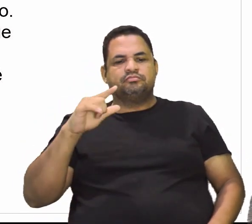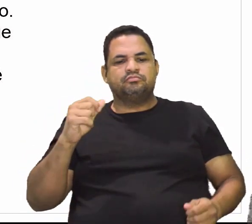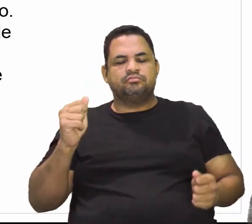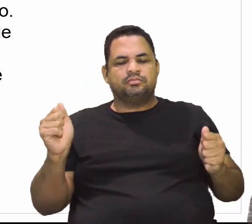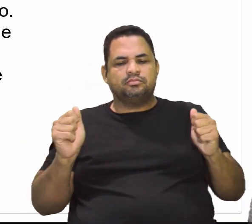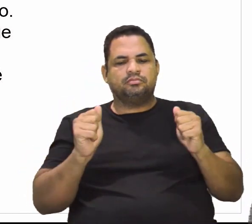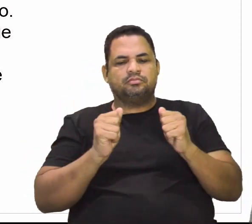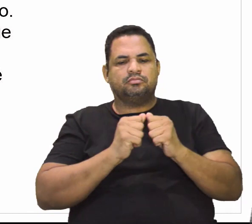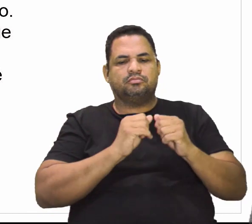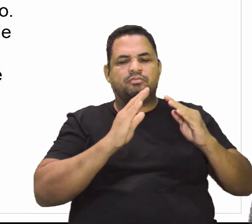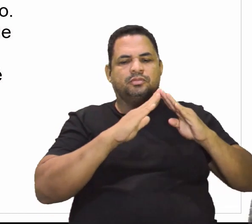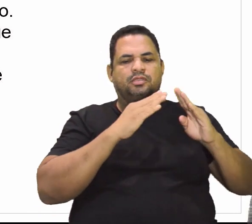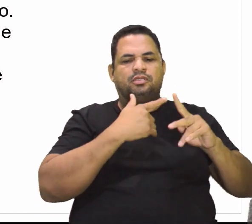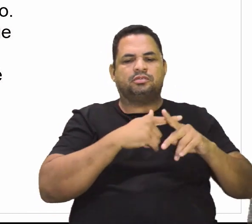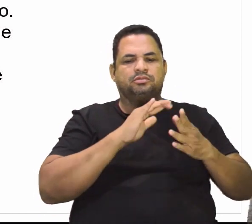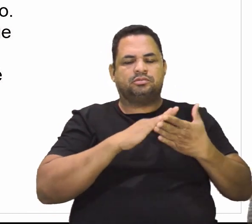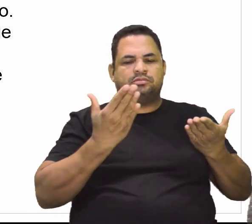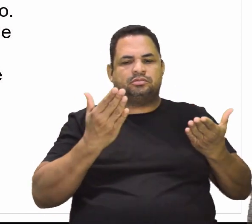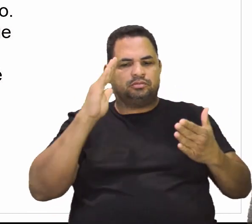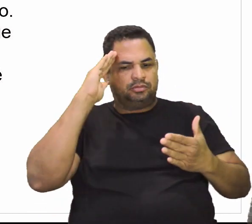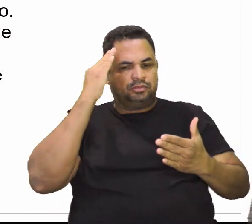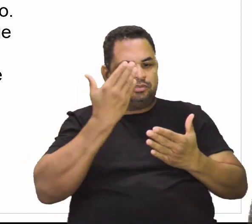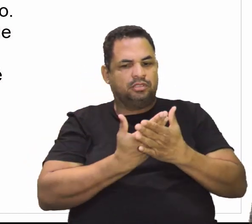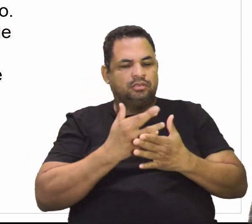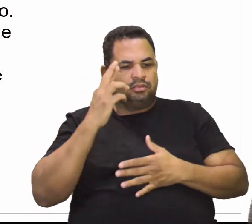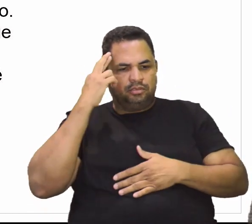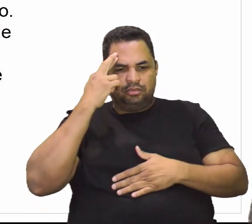aproximar a igreja de seus dogmas da razão,